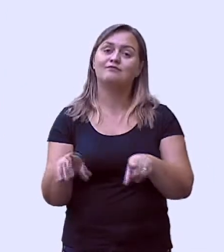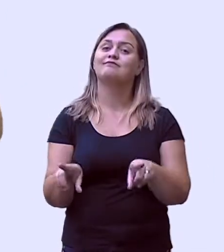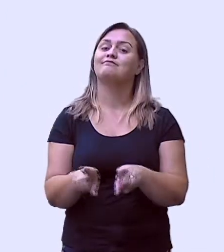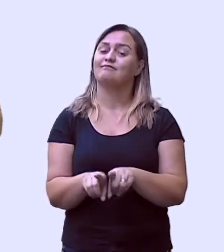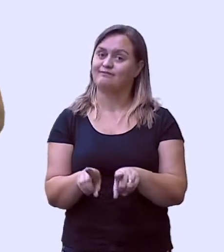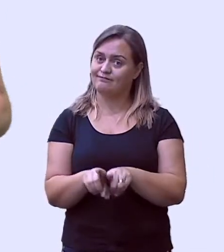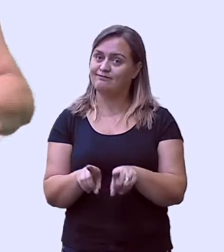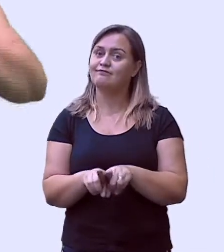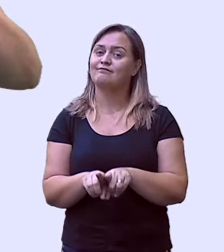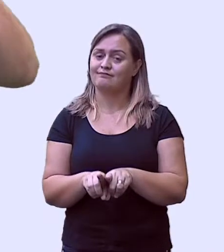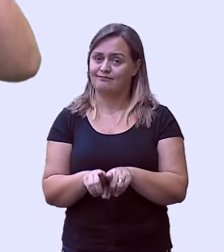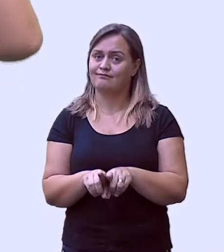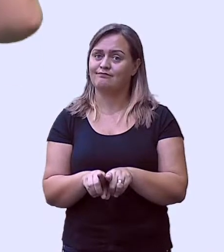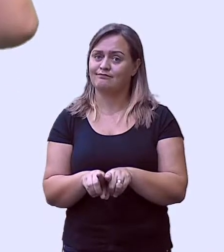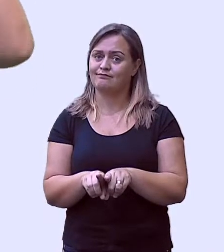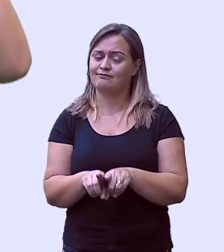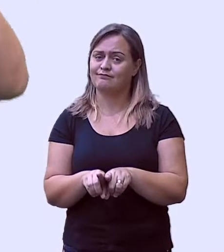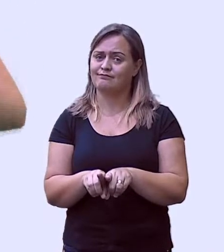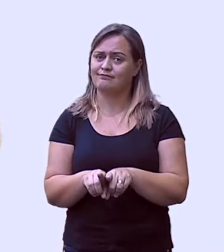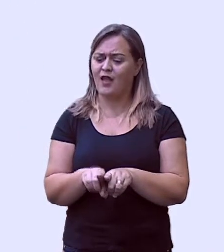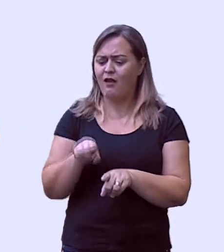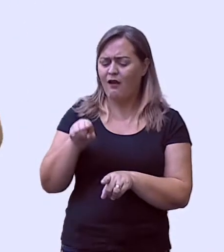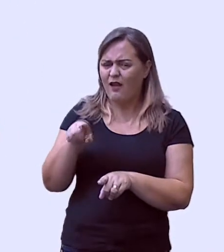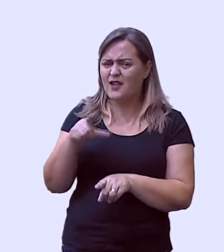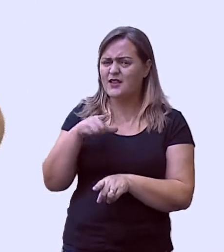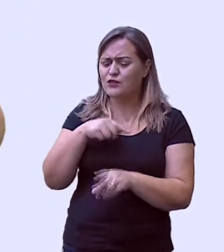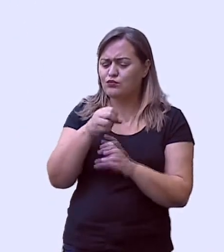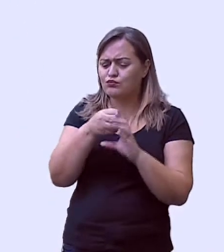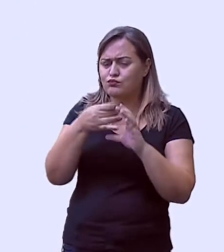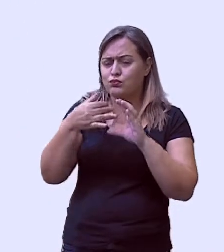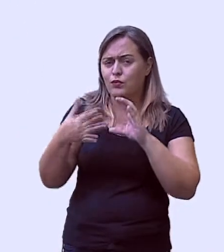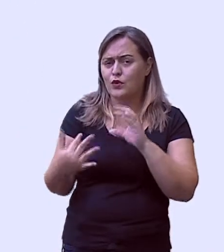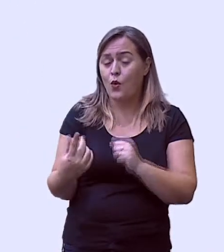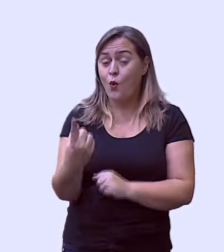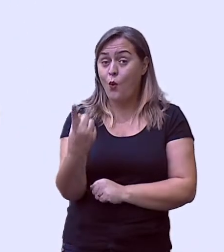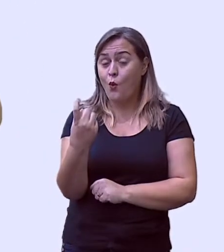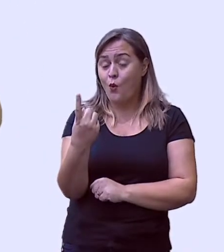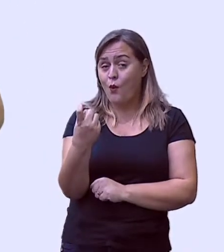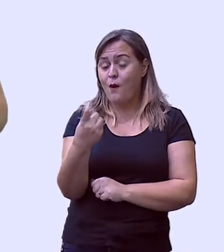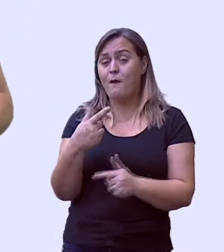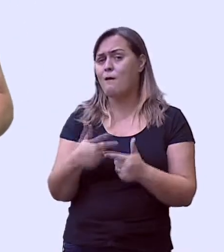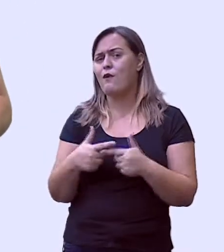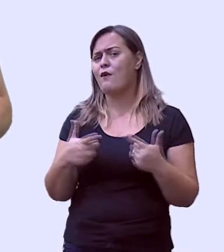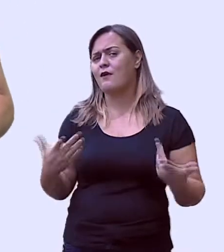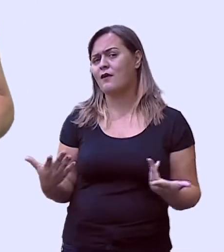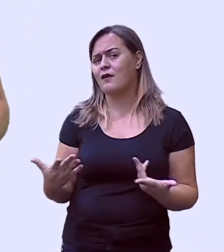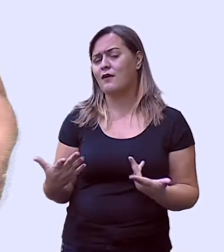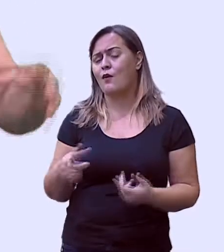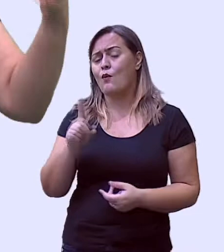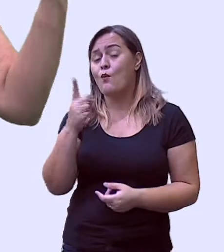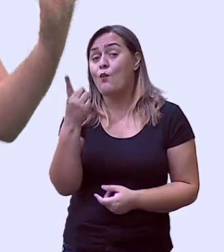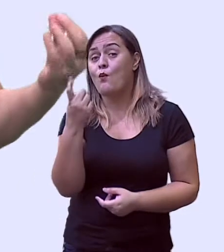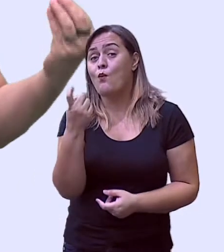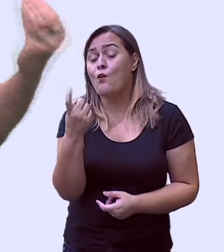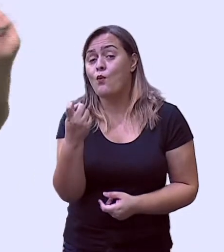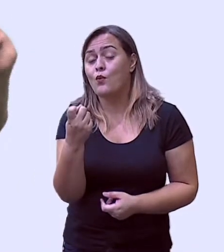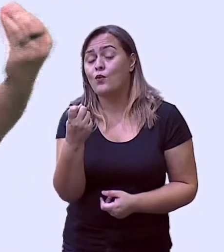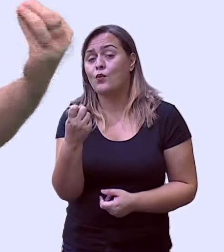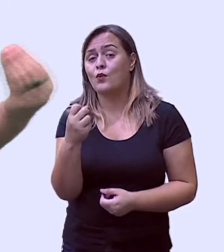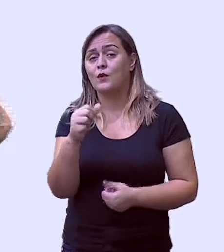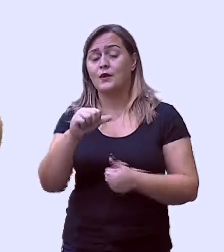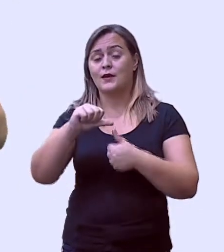do Cerrado uma característica única. É o único bioma na América do Sul a ter